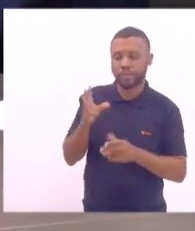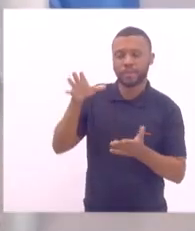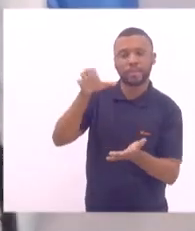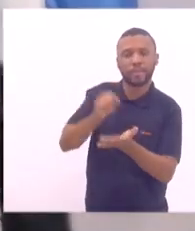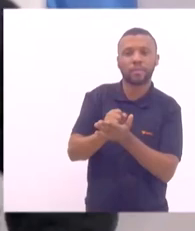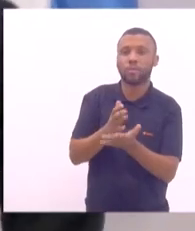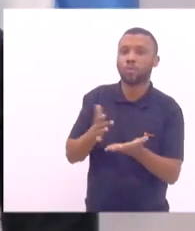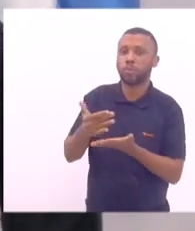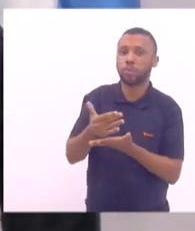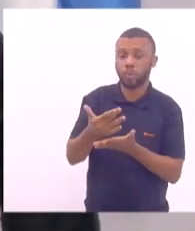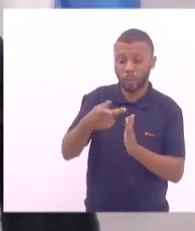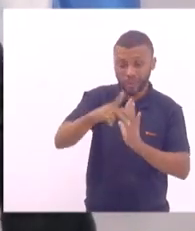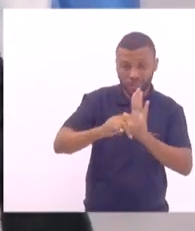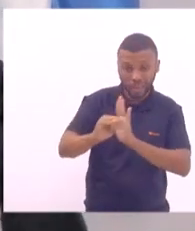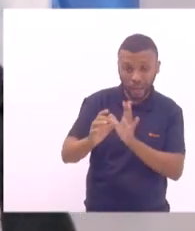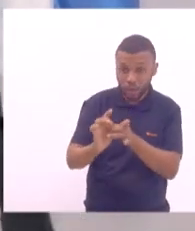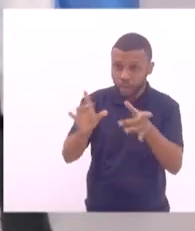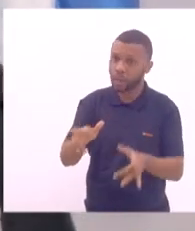autorizativo, não.